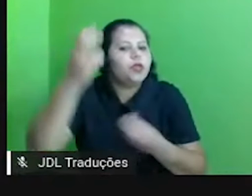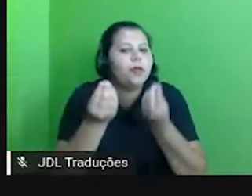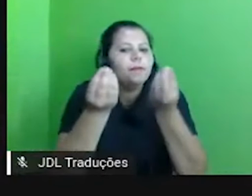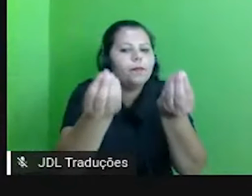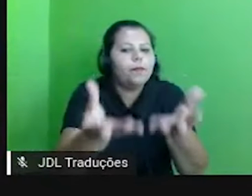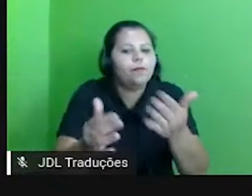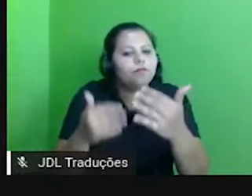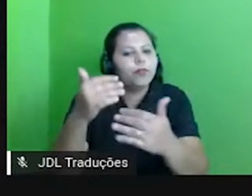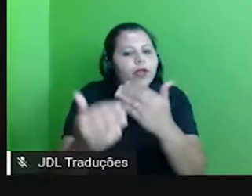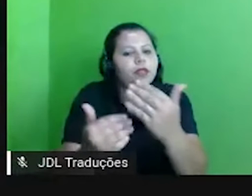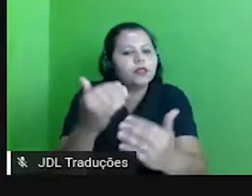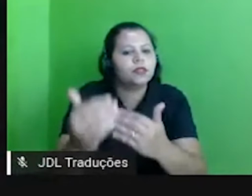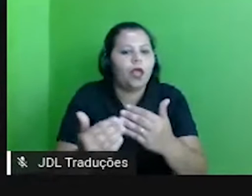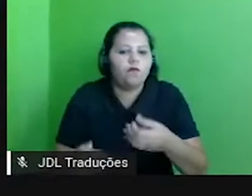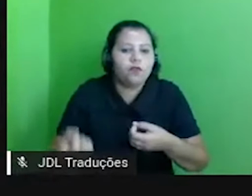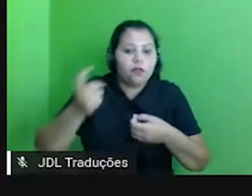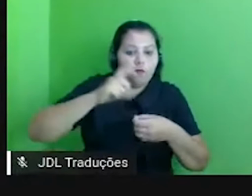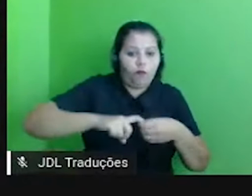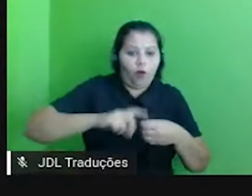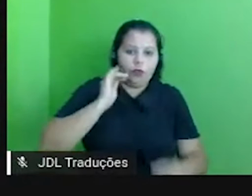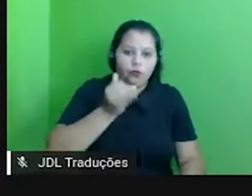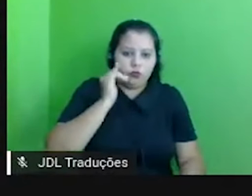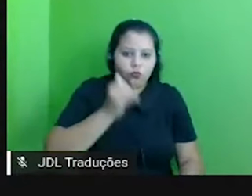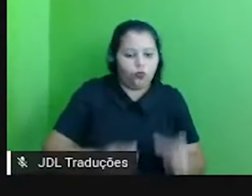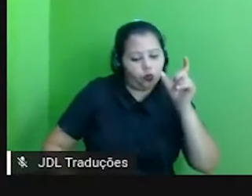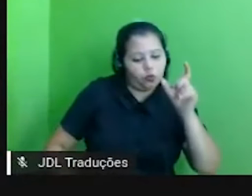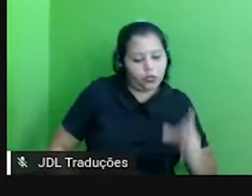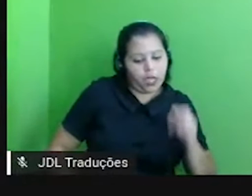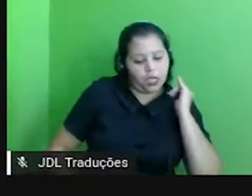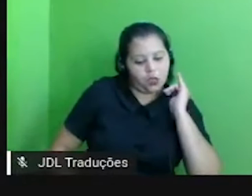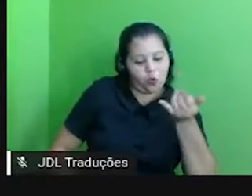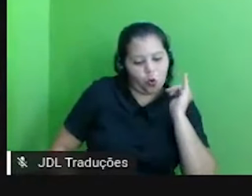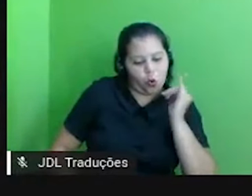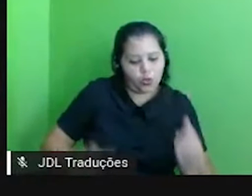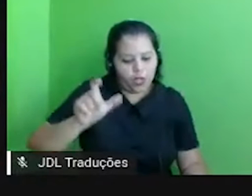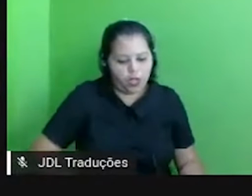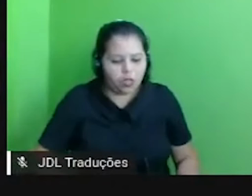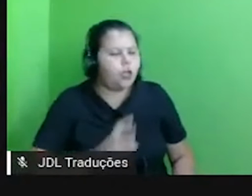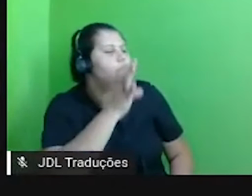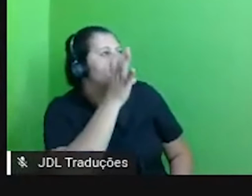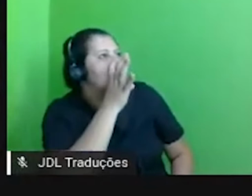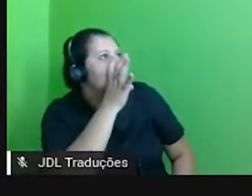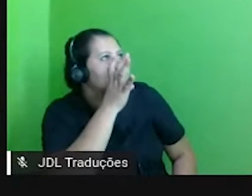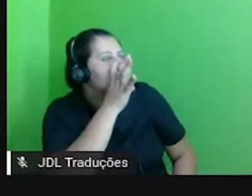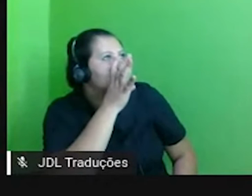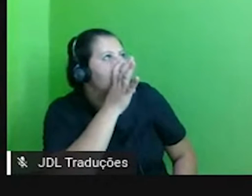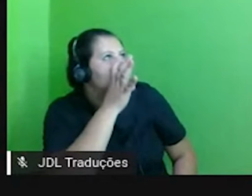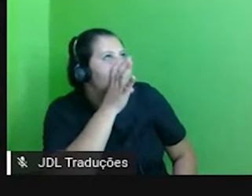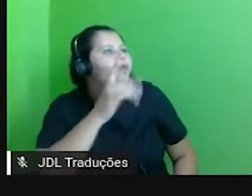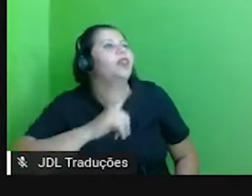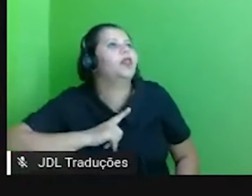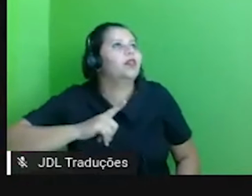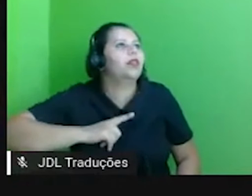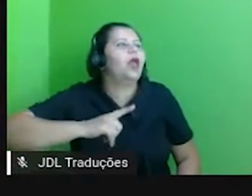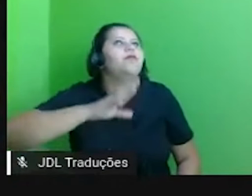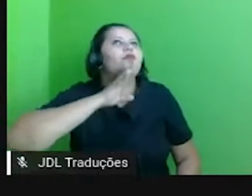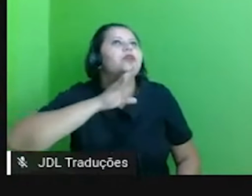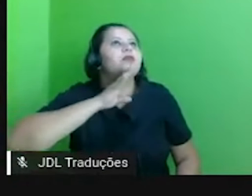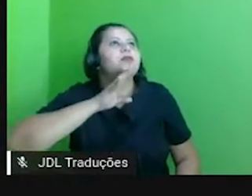é quem conta e quem ouve é pinça dali o conhecimento para o momento né